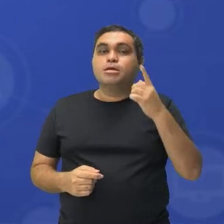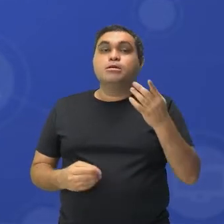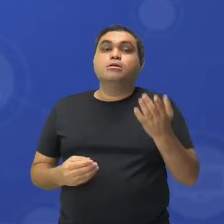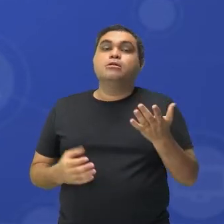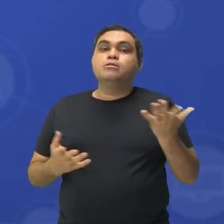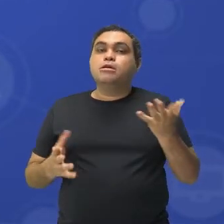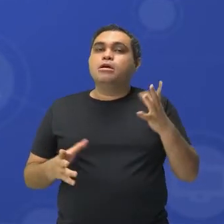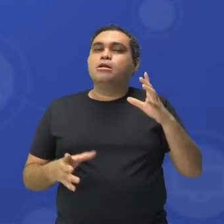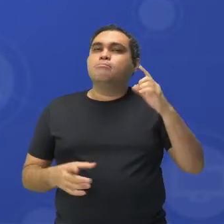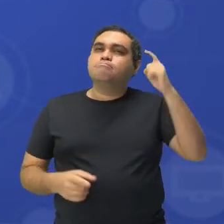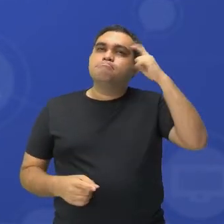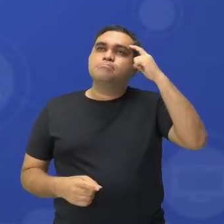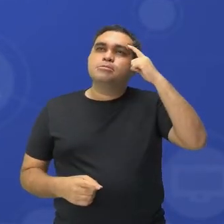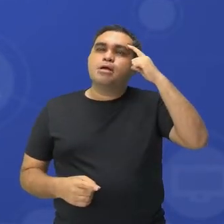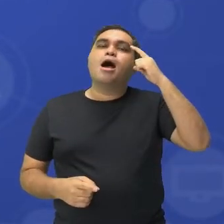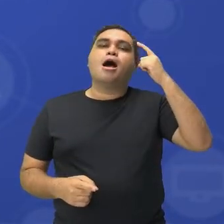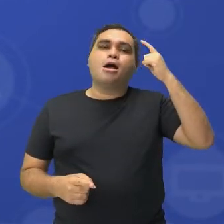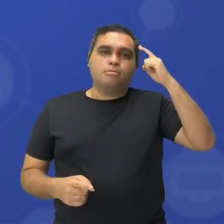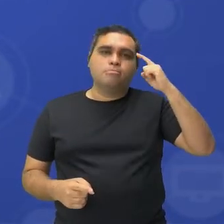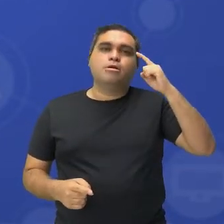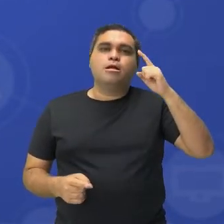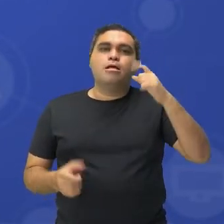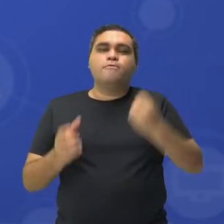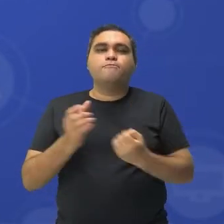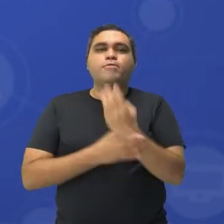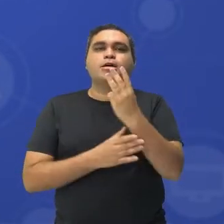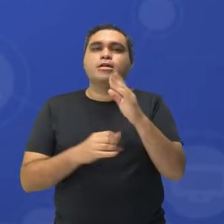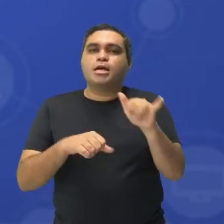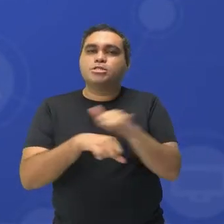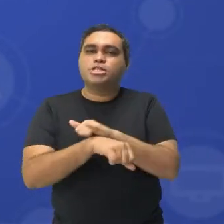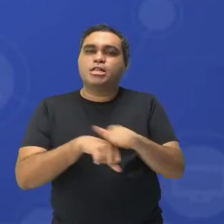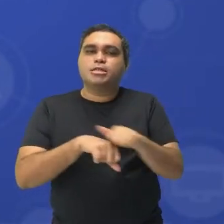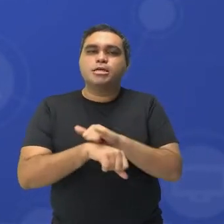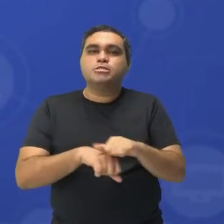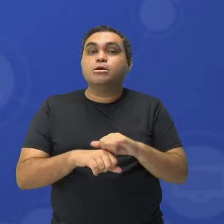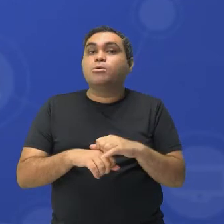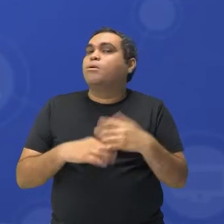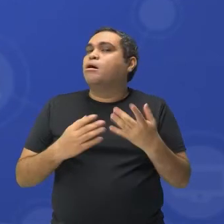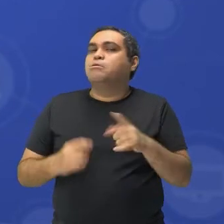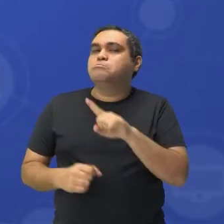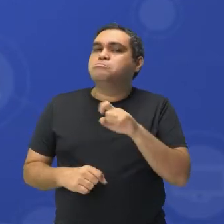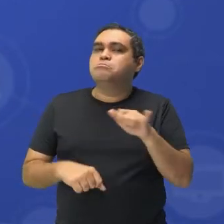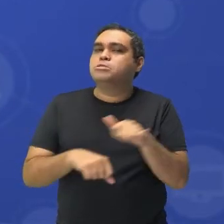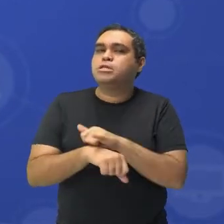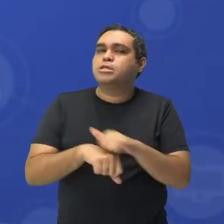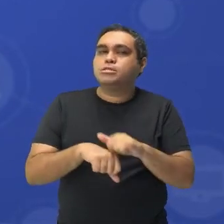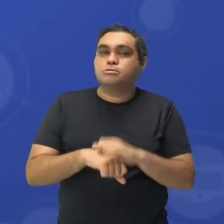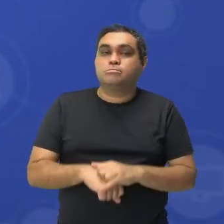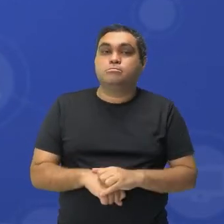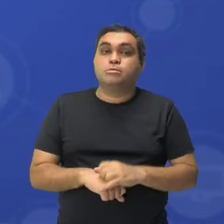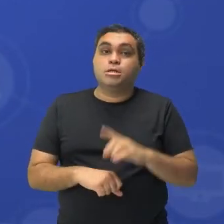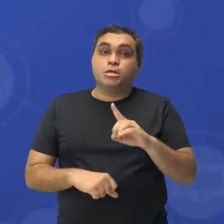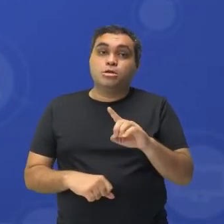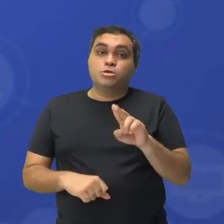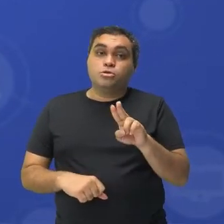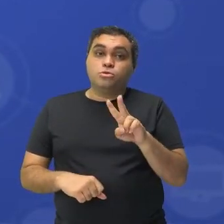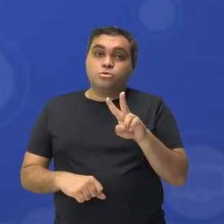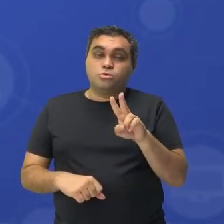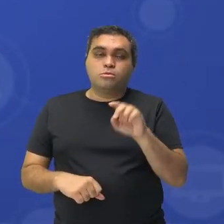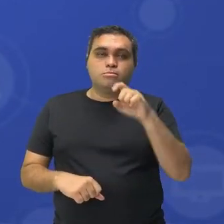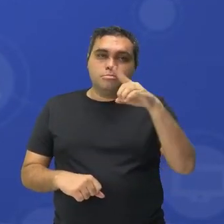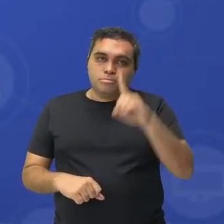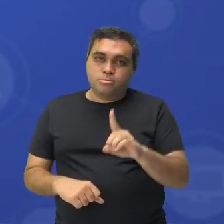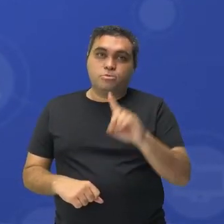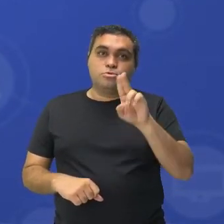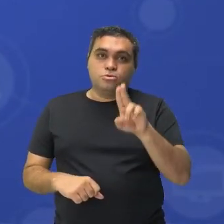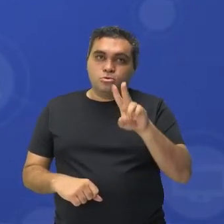chega? Aí ele vai criar um método. Qual é o método que ele vai criar? O método da dúvida. Olha